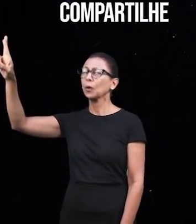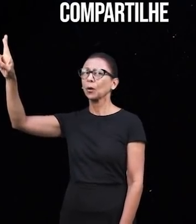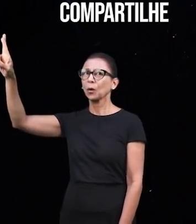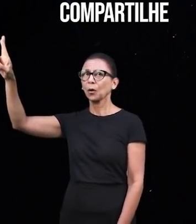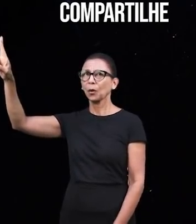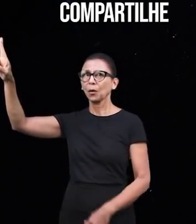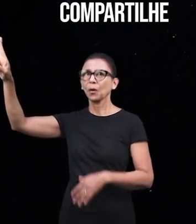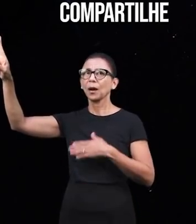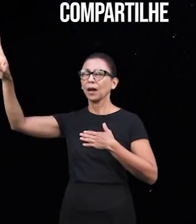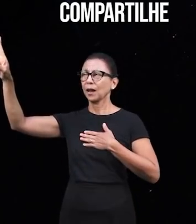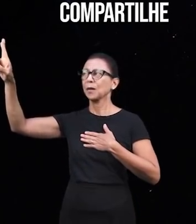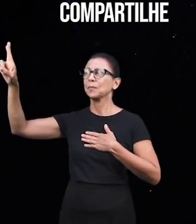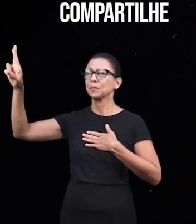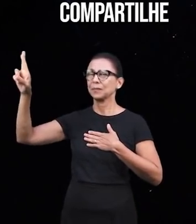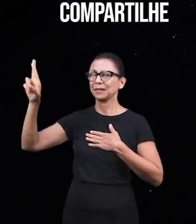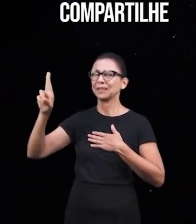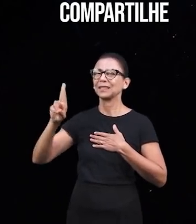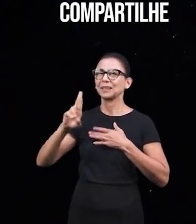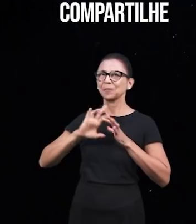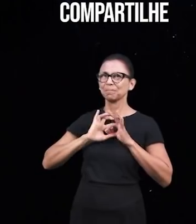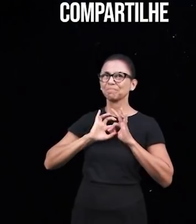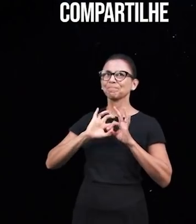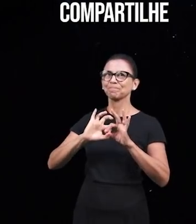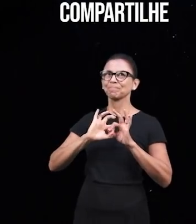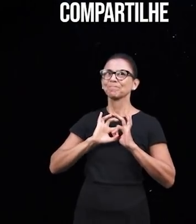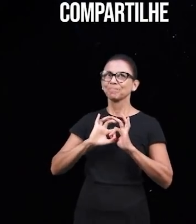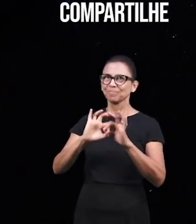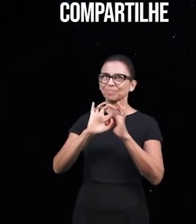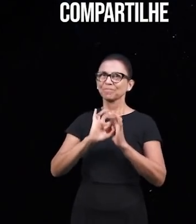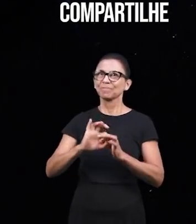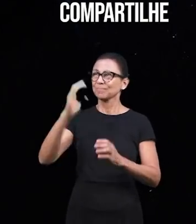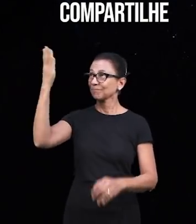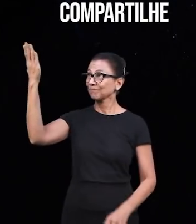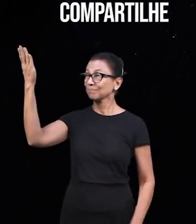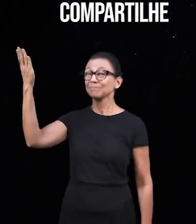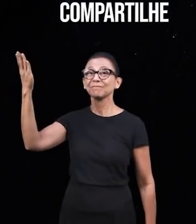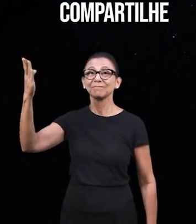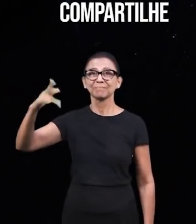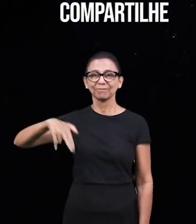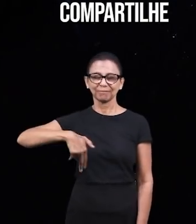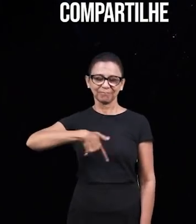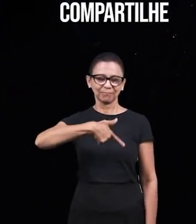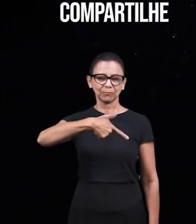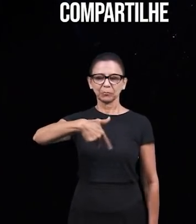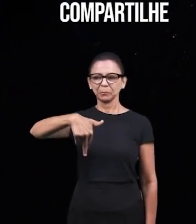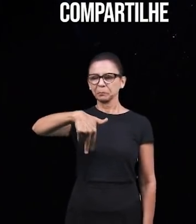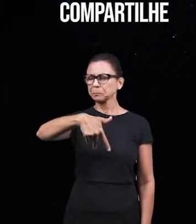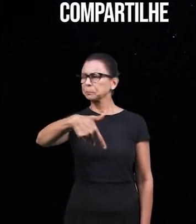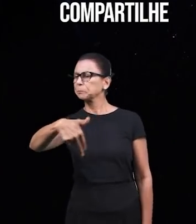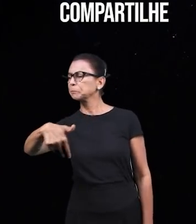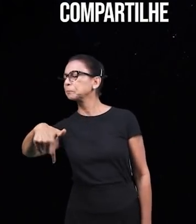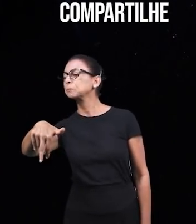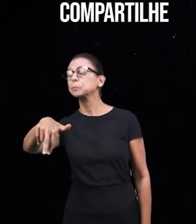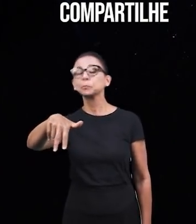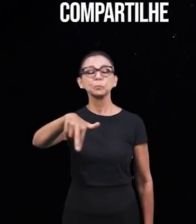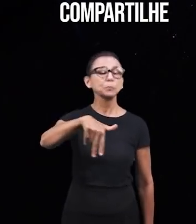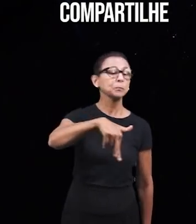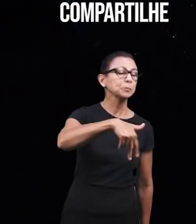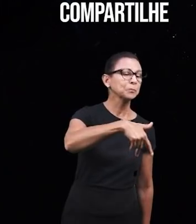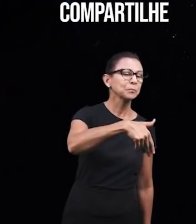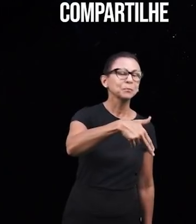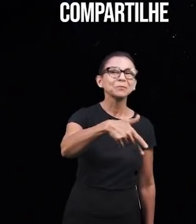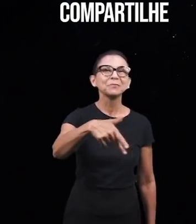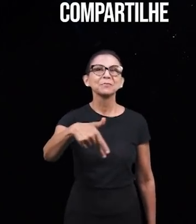amado é meu. Ele pastoreia entre os